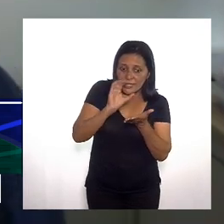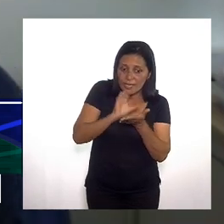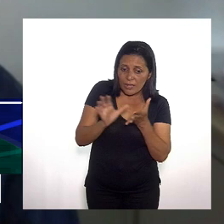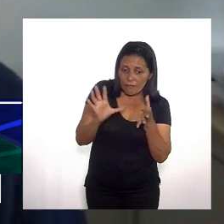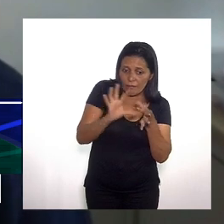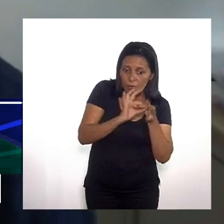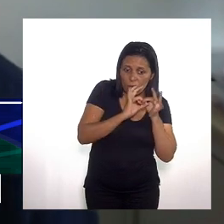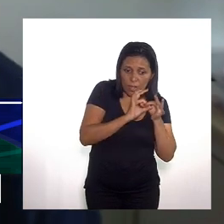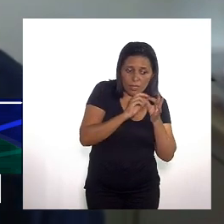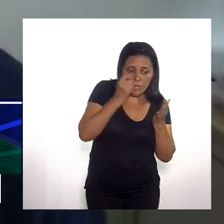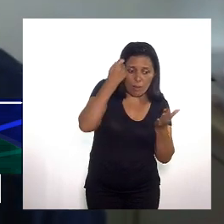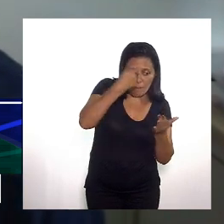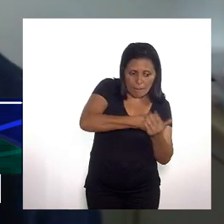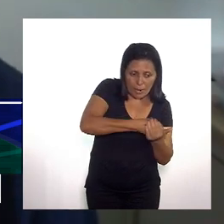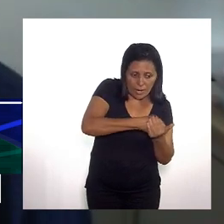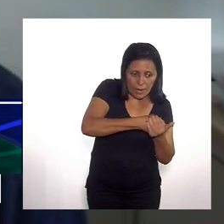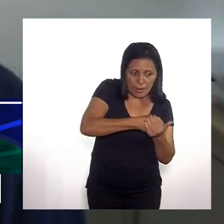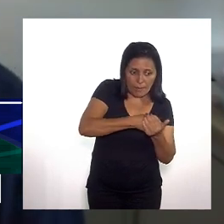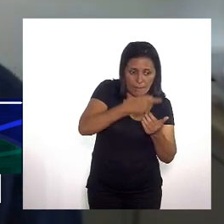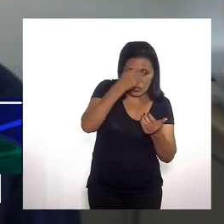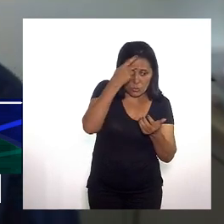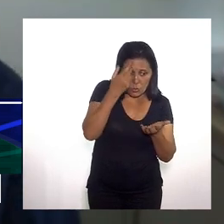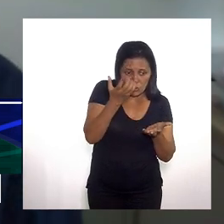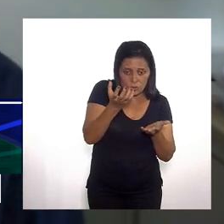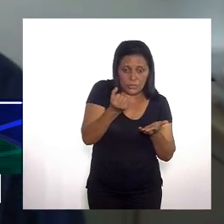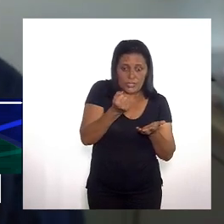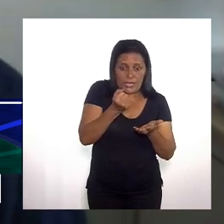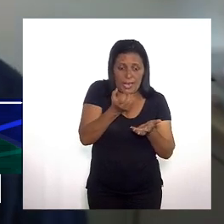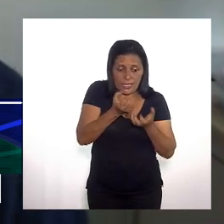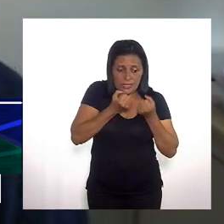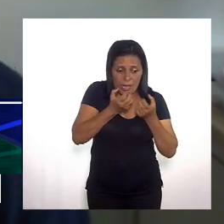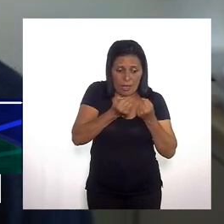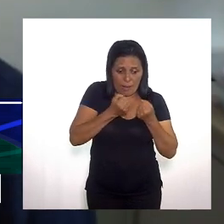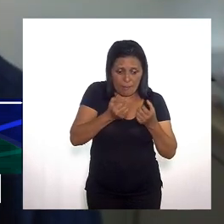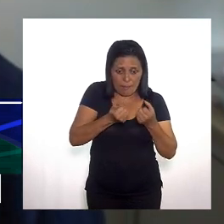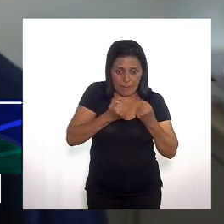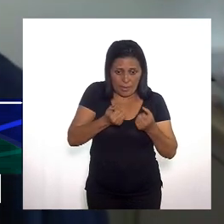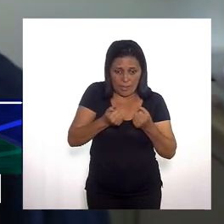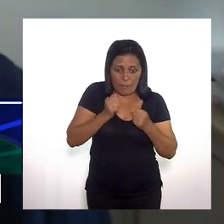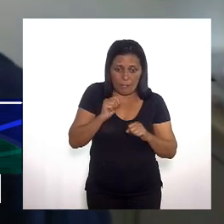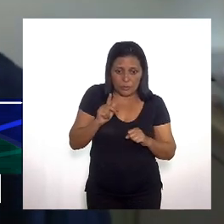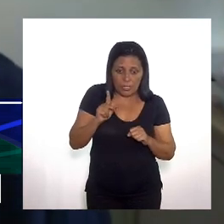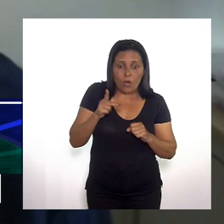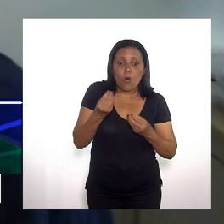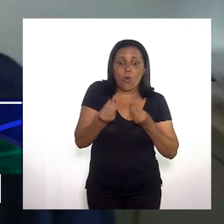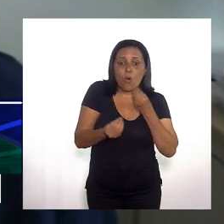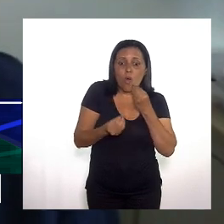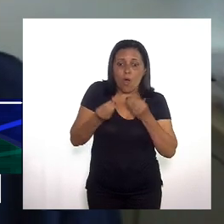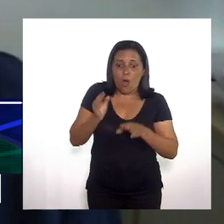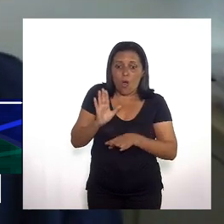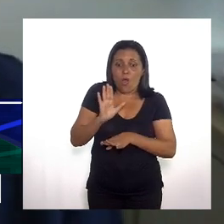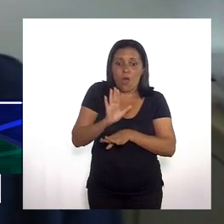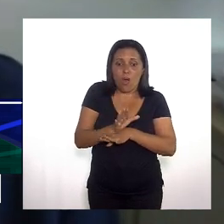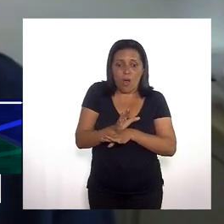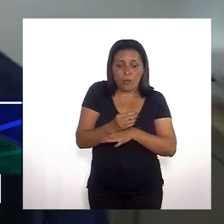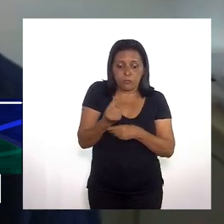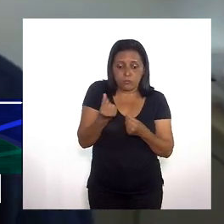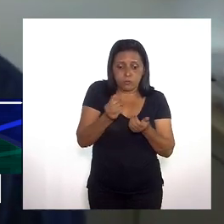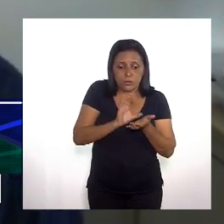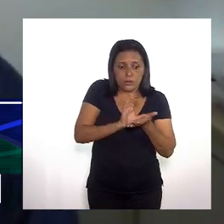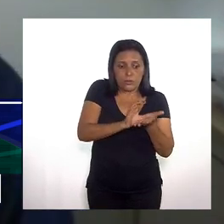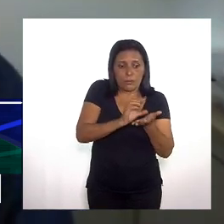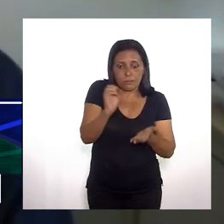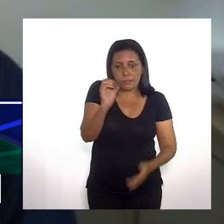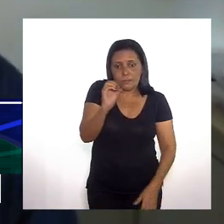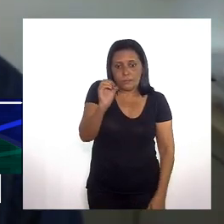não pagarem a folha de inativo e pensionista, ela é suplementada pelo Tesouro 00.